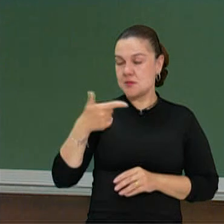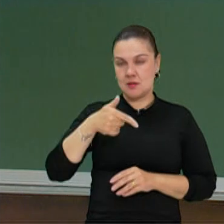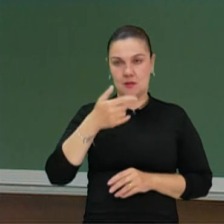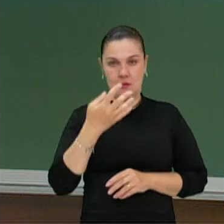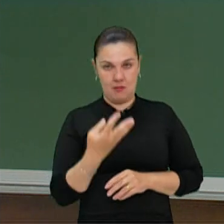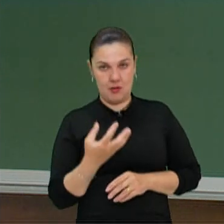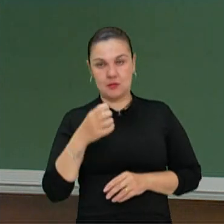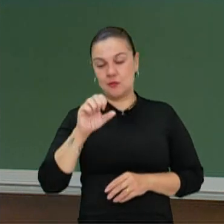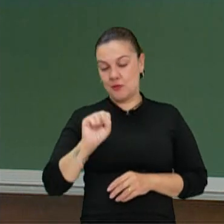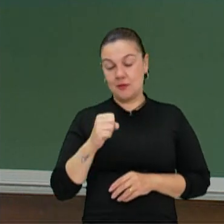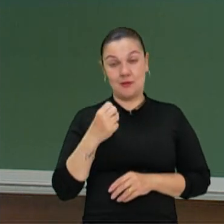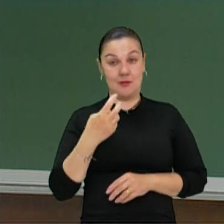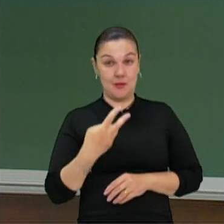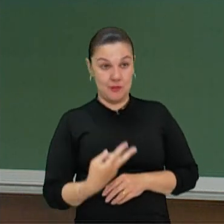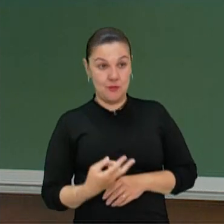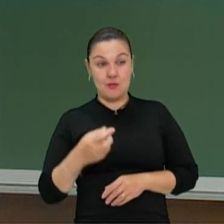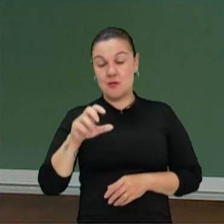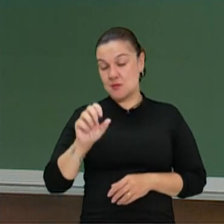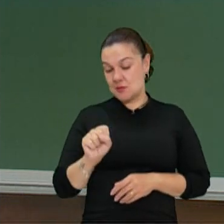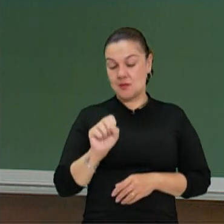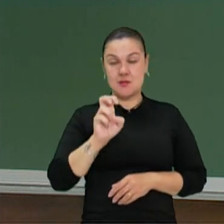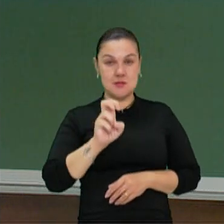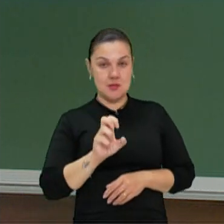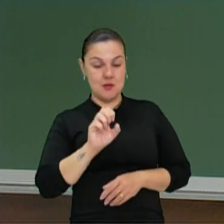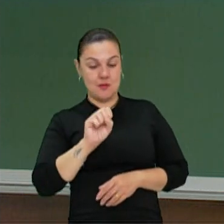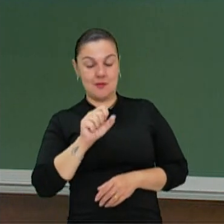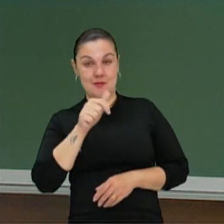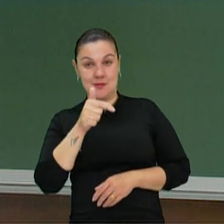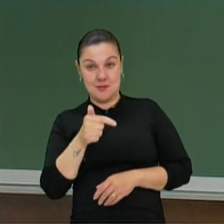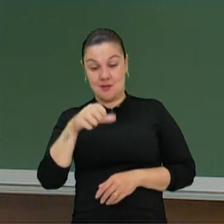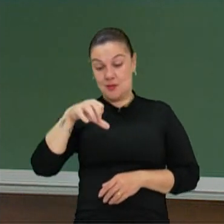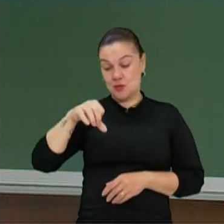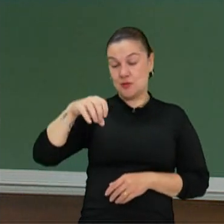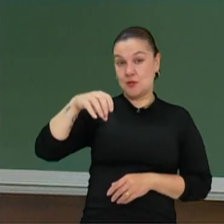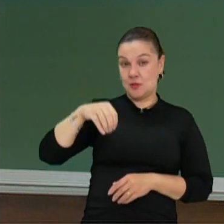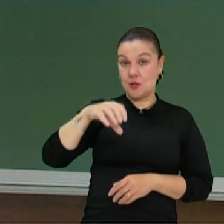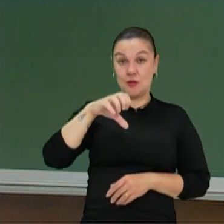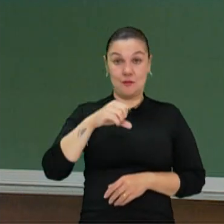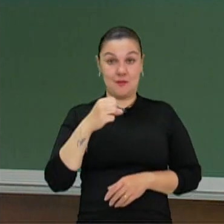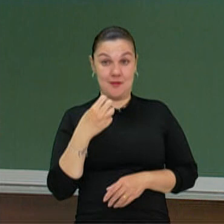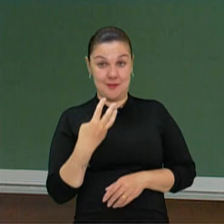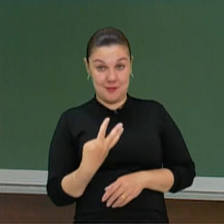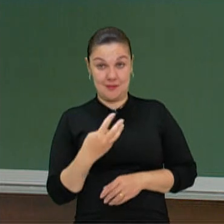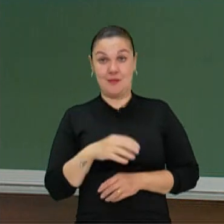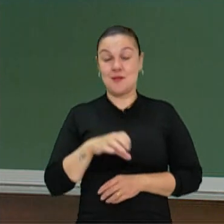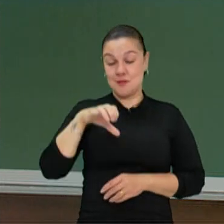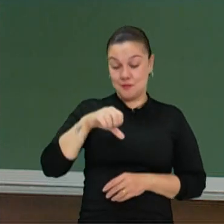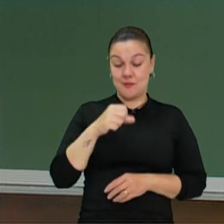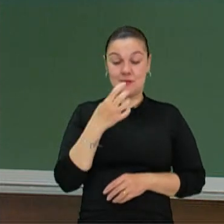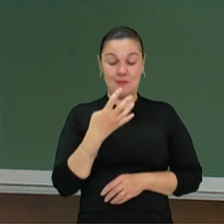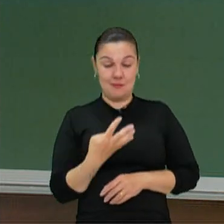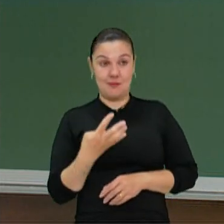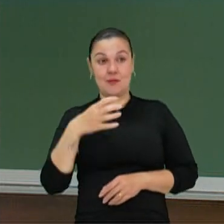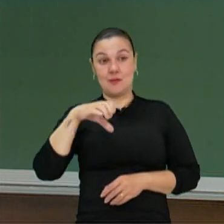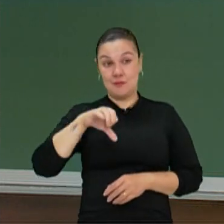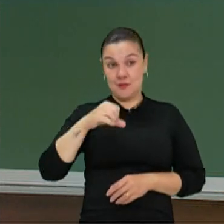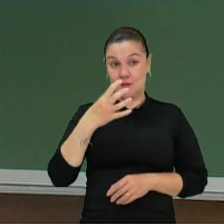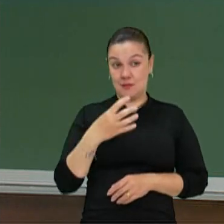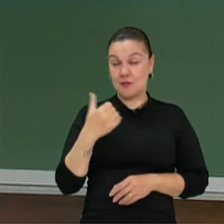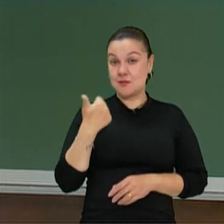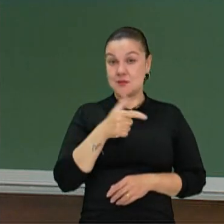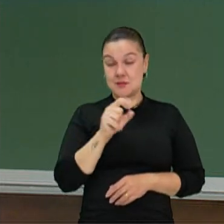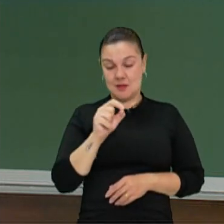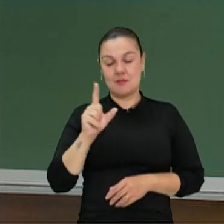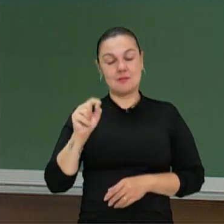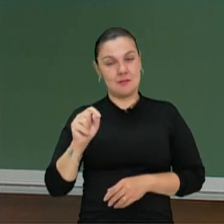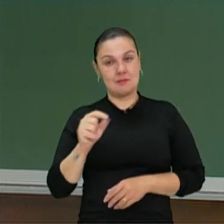74, 82, 85, 87, 90, 93, 94, 94, 100,